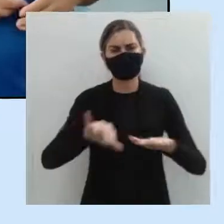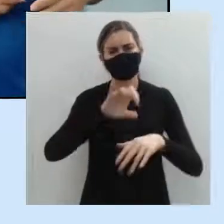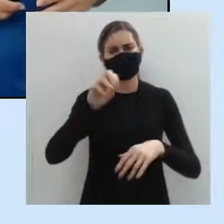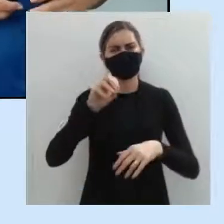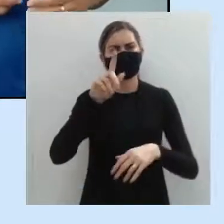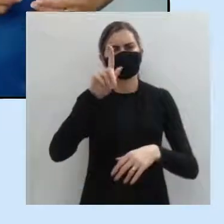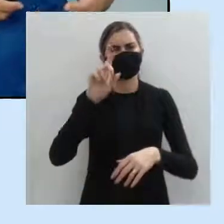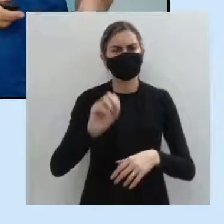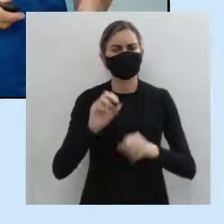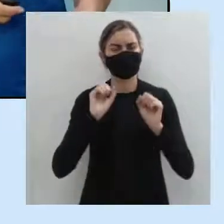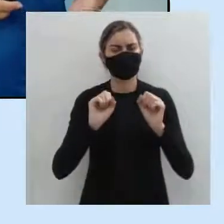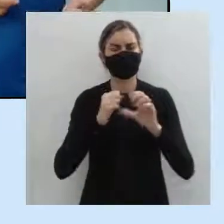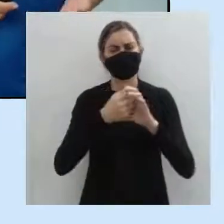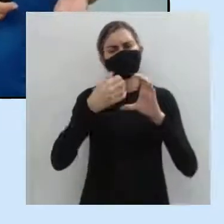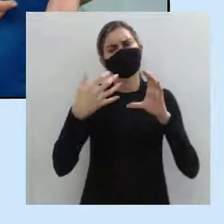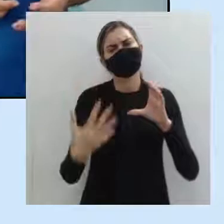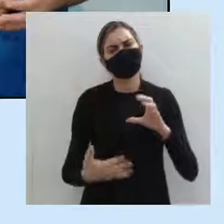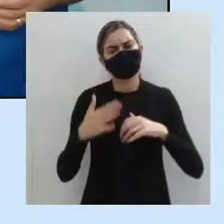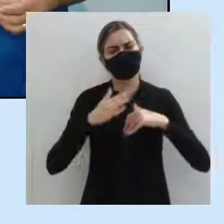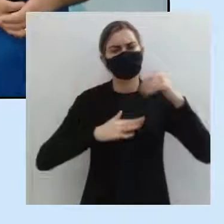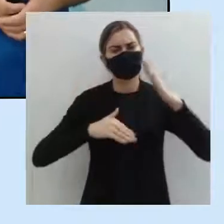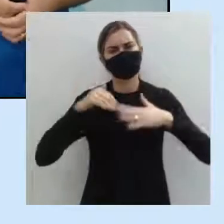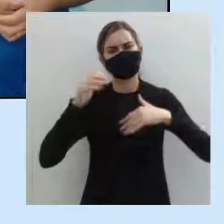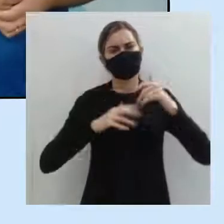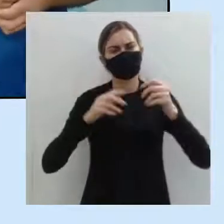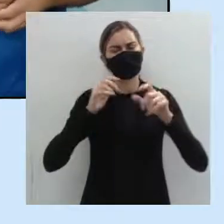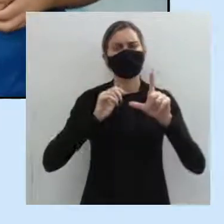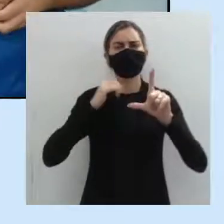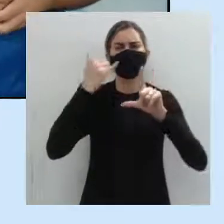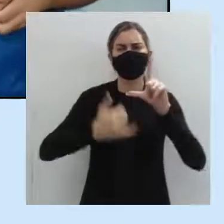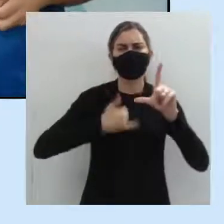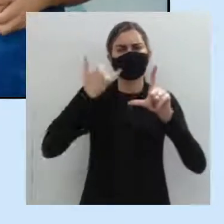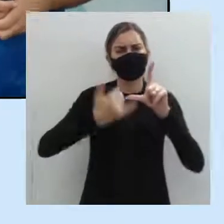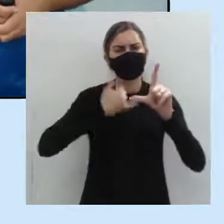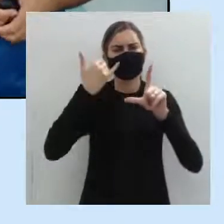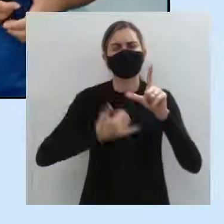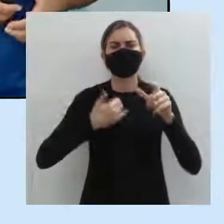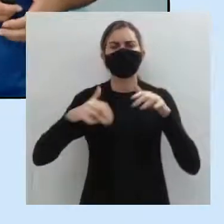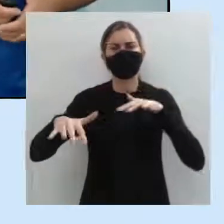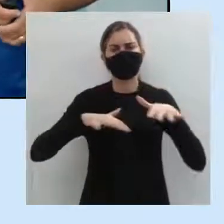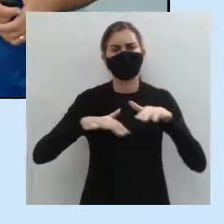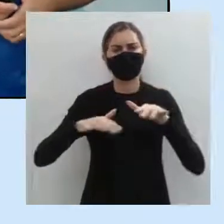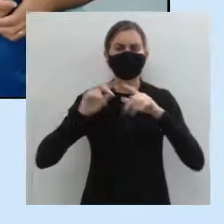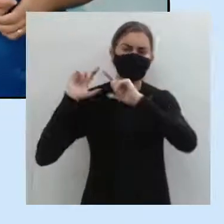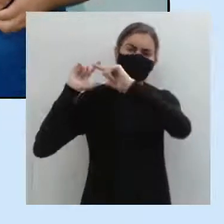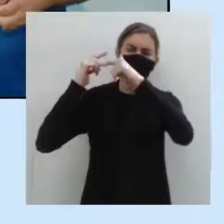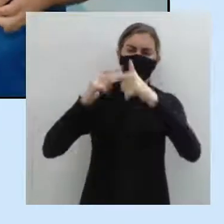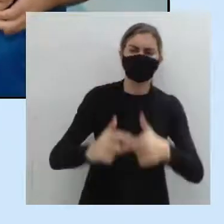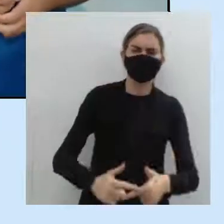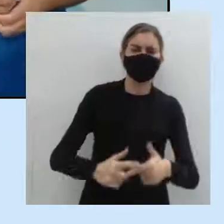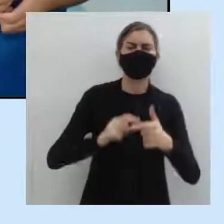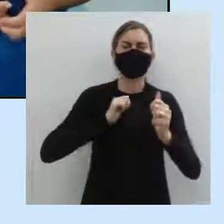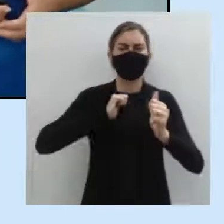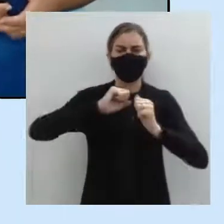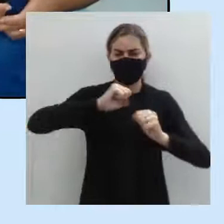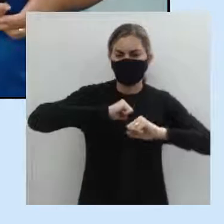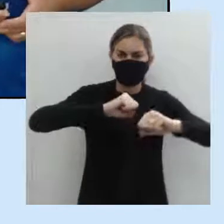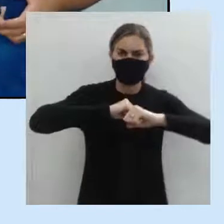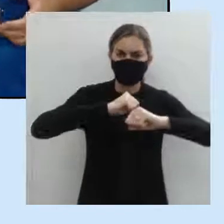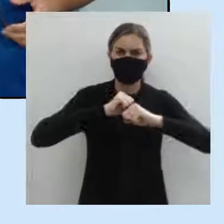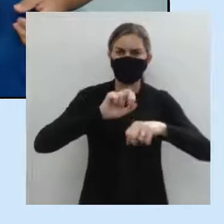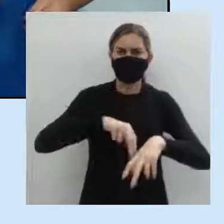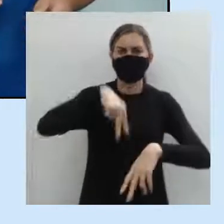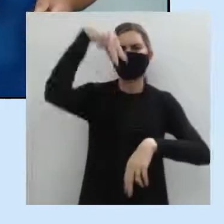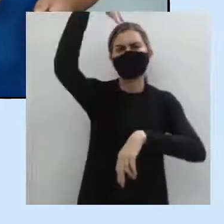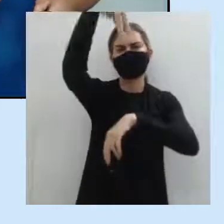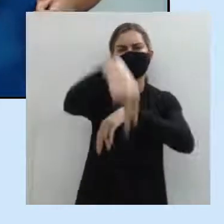jogo, pode se caracterizar pela prática lúdica de movimentos considerados tradicionais como correr e